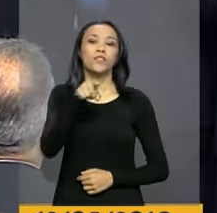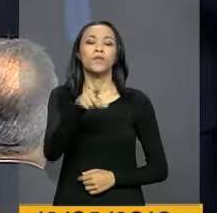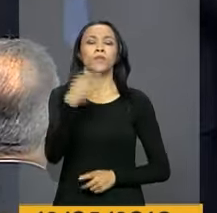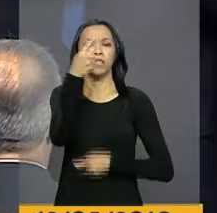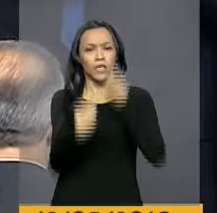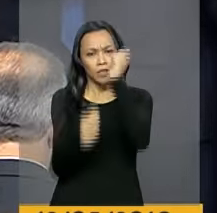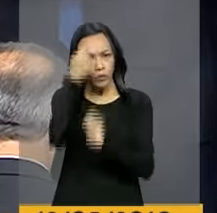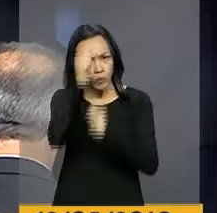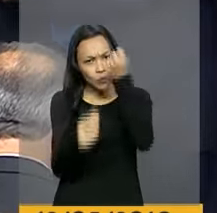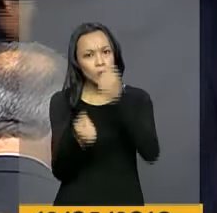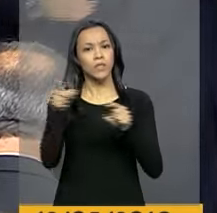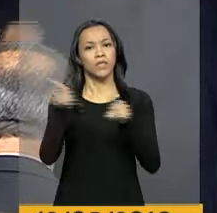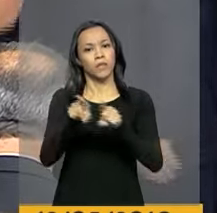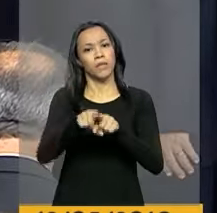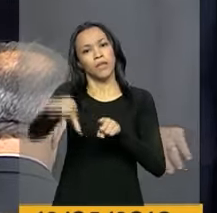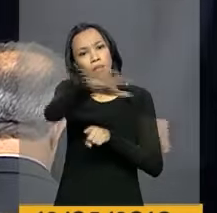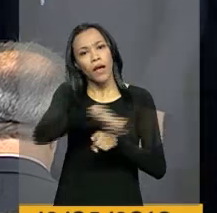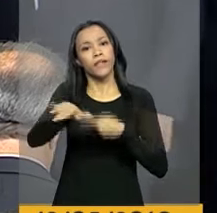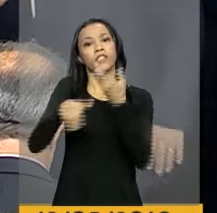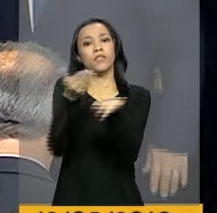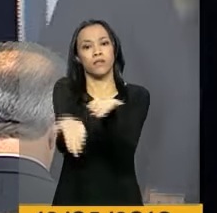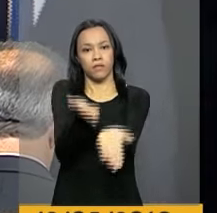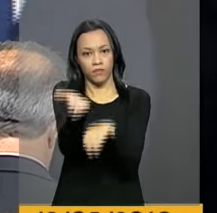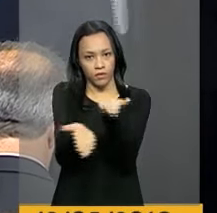Comércio e Serviços.